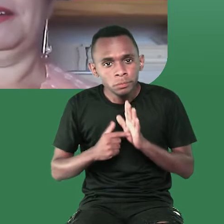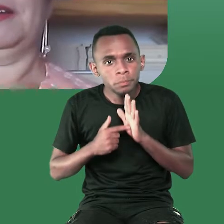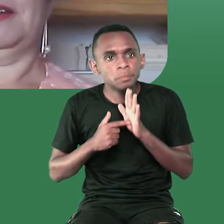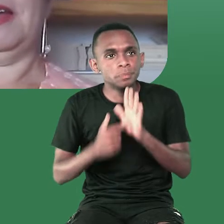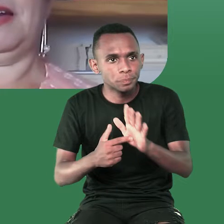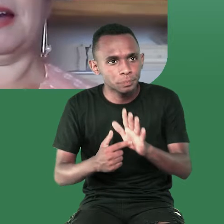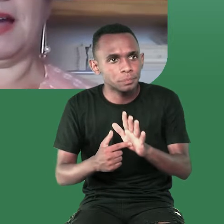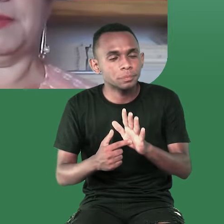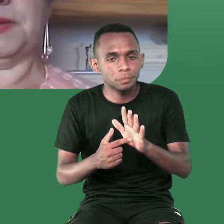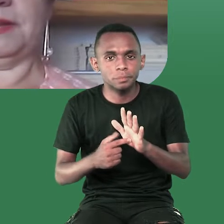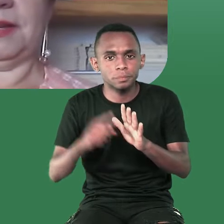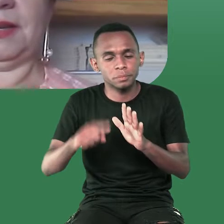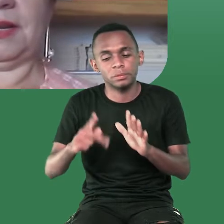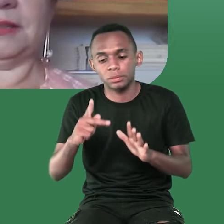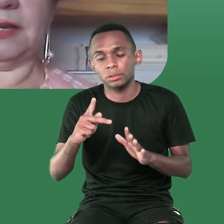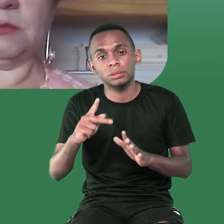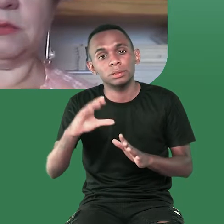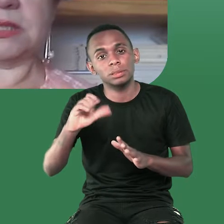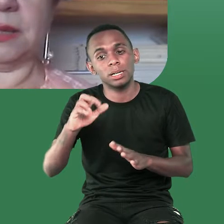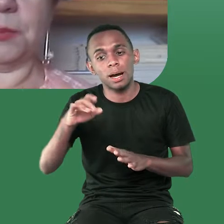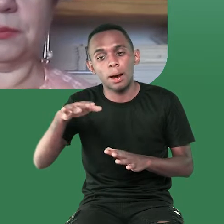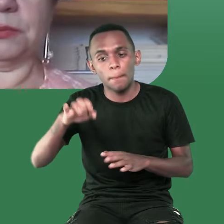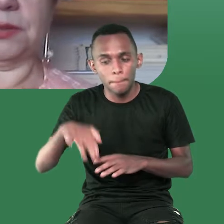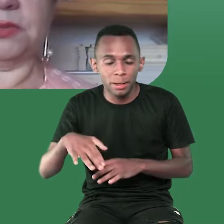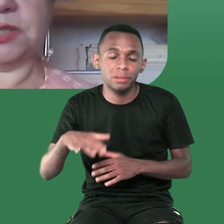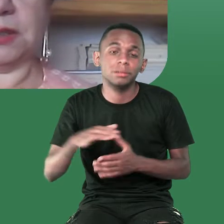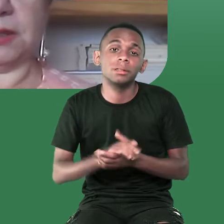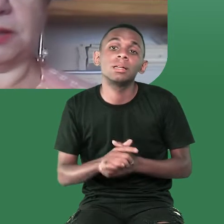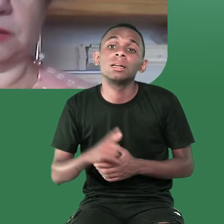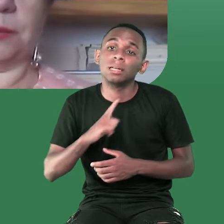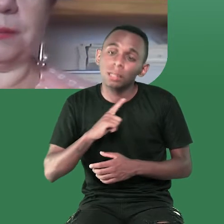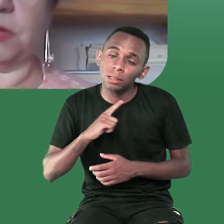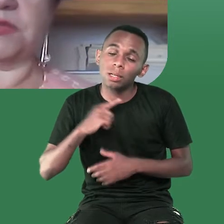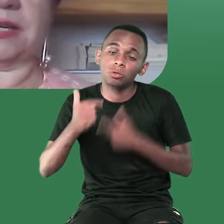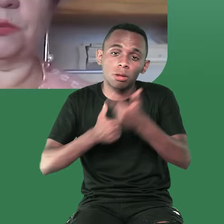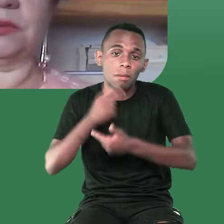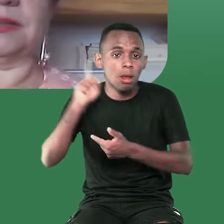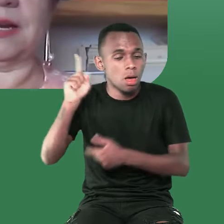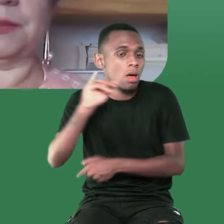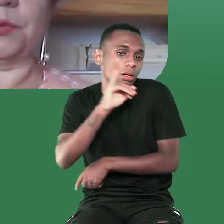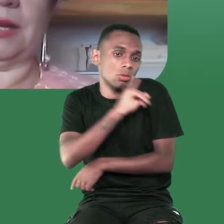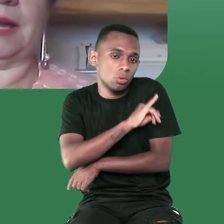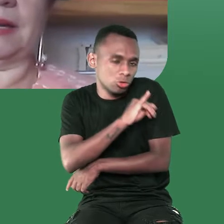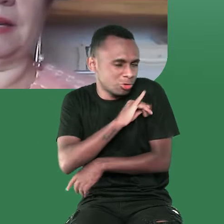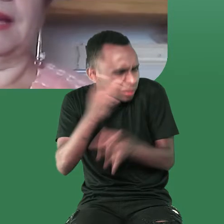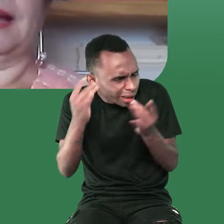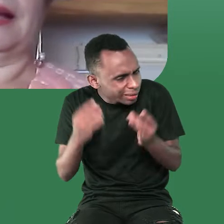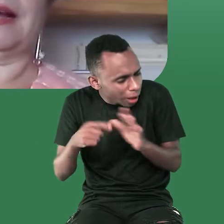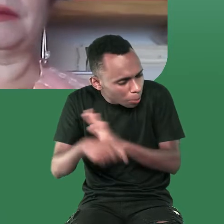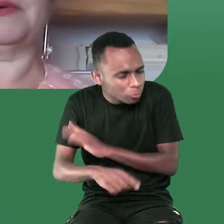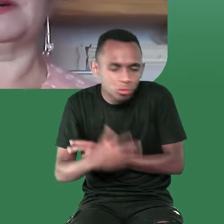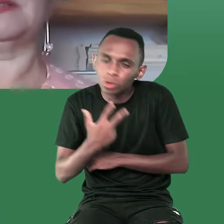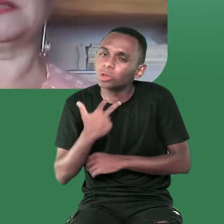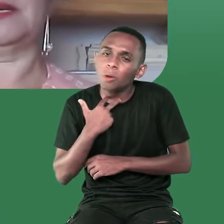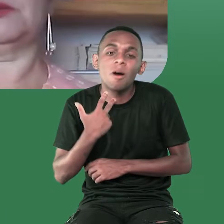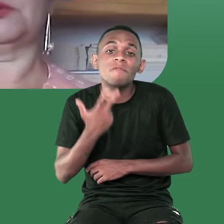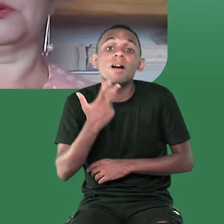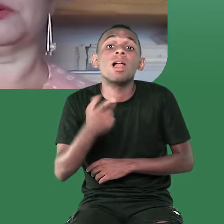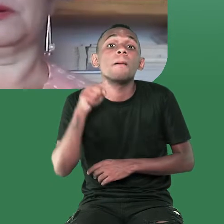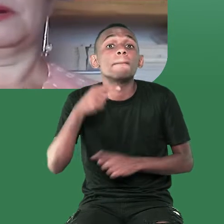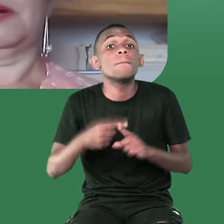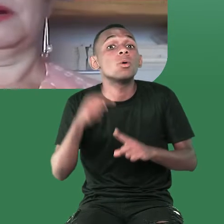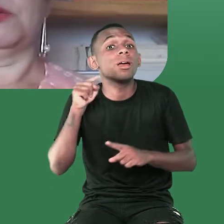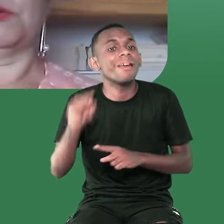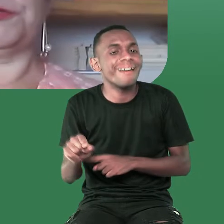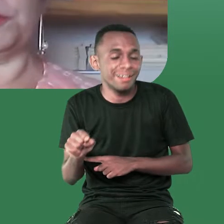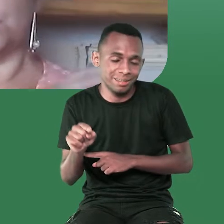apareceu é a Carmen, é a que tem um sebo no Rio de Janeiro, e aí eu nem posso falar muito detalhe, porque ela acaba